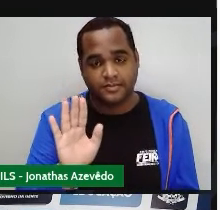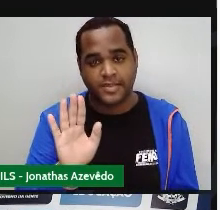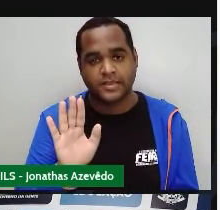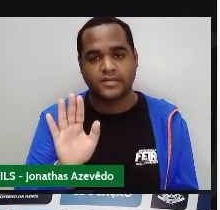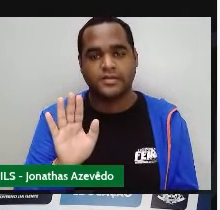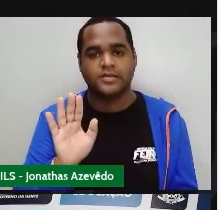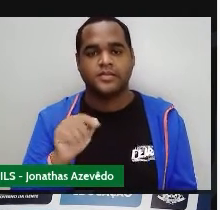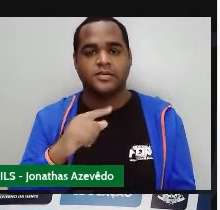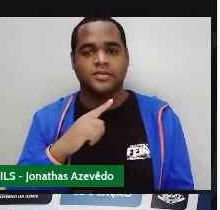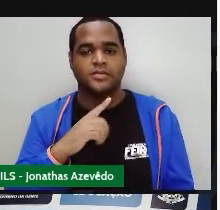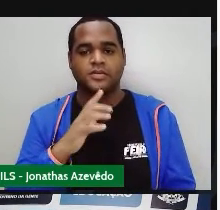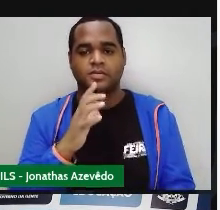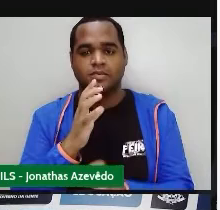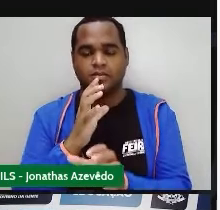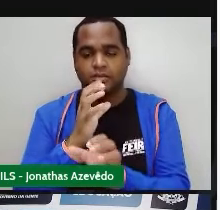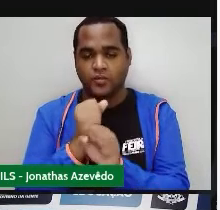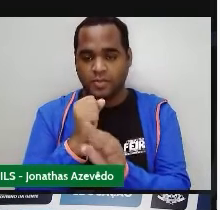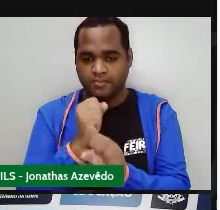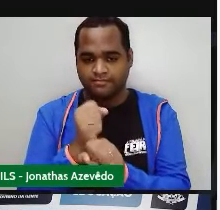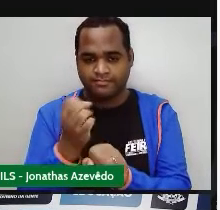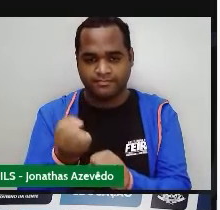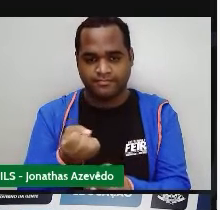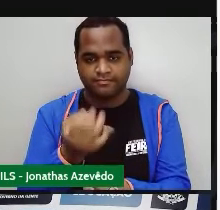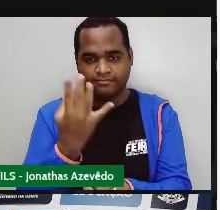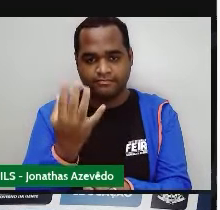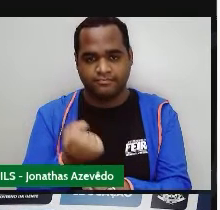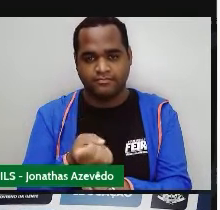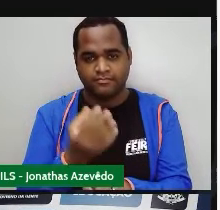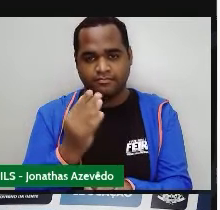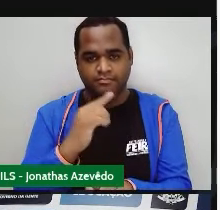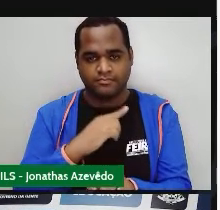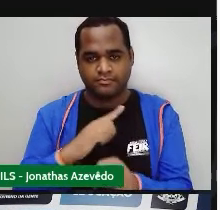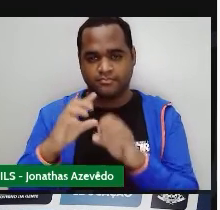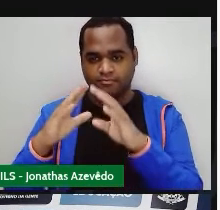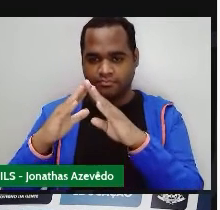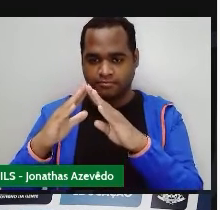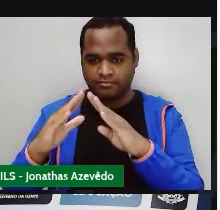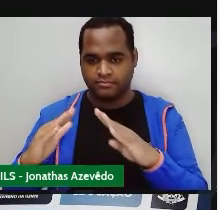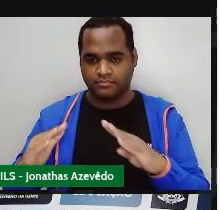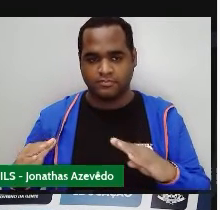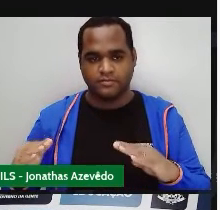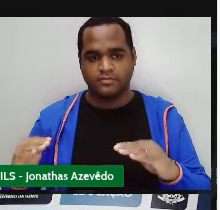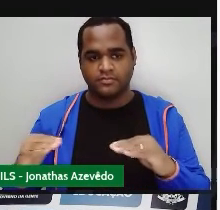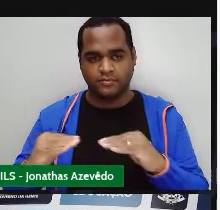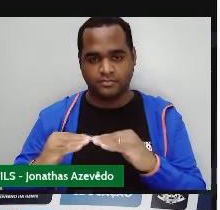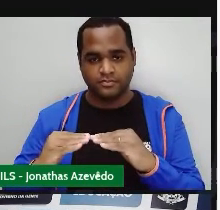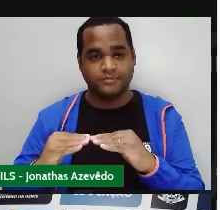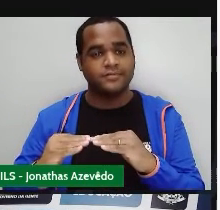a quantidade é de pirâmides